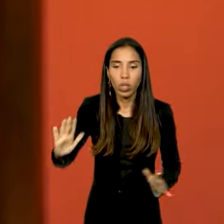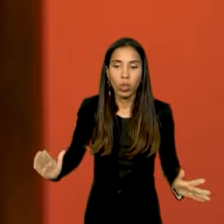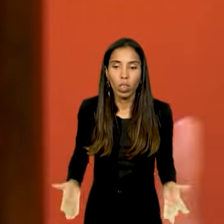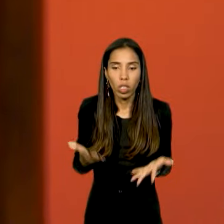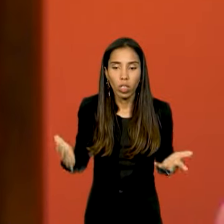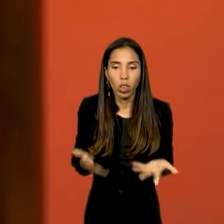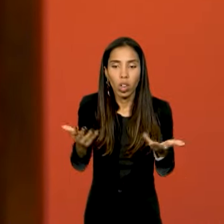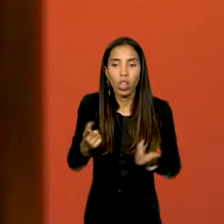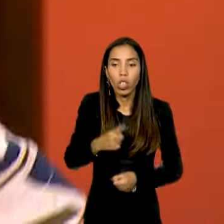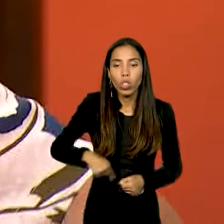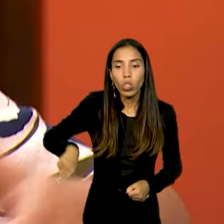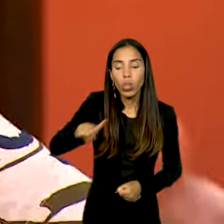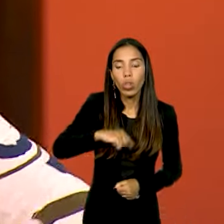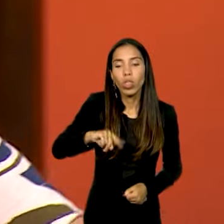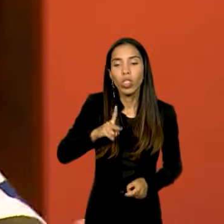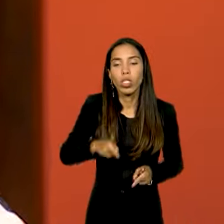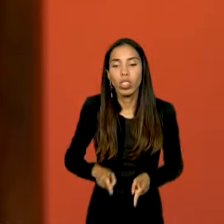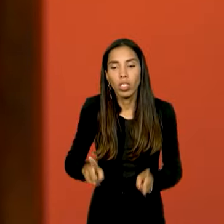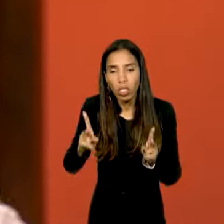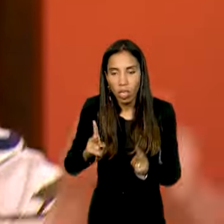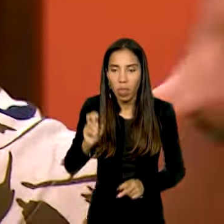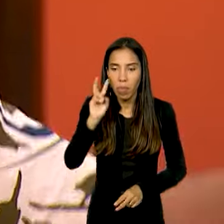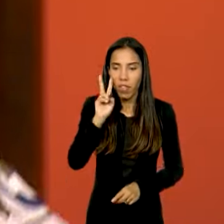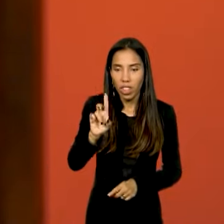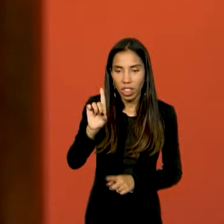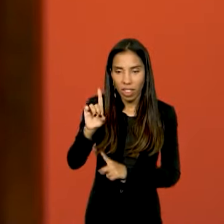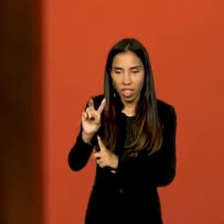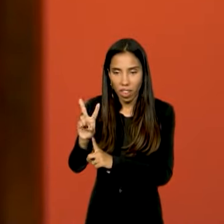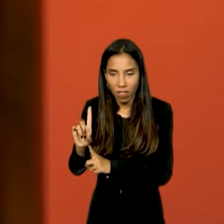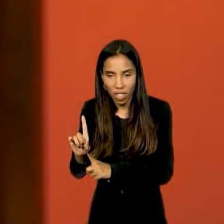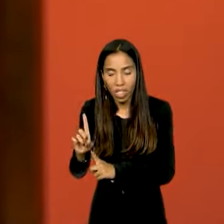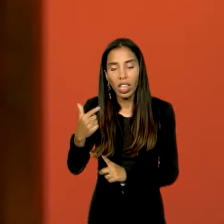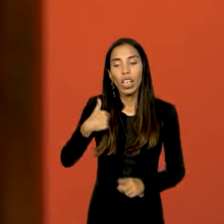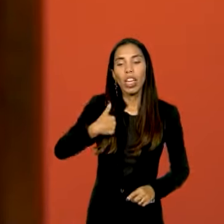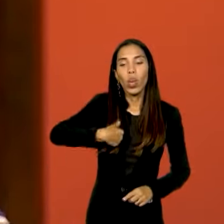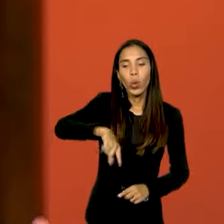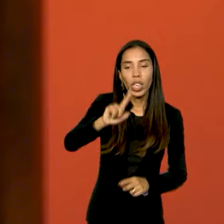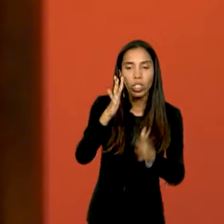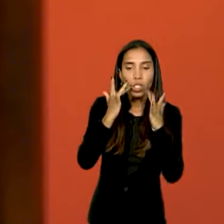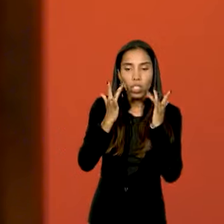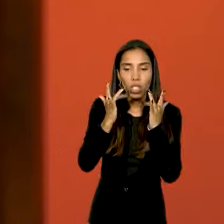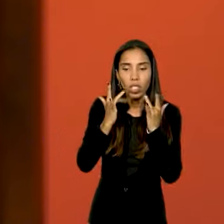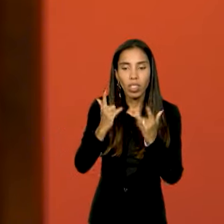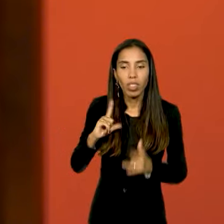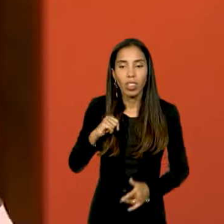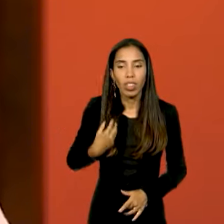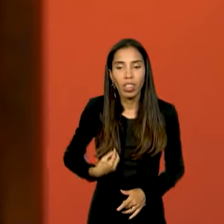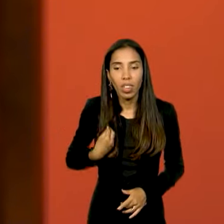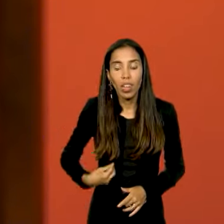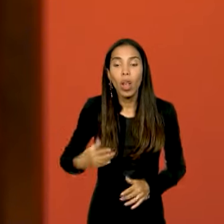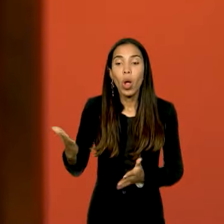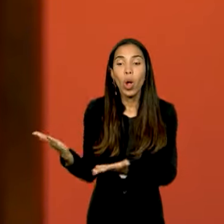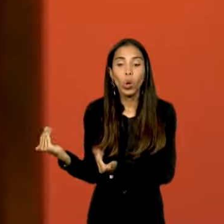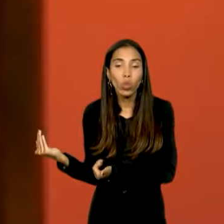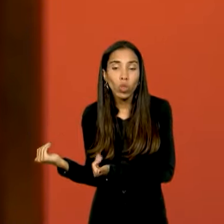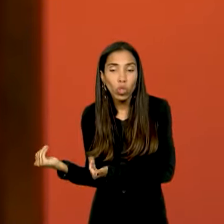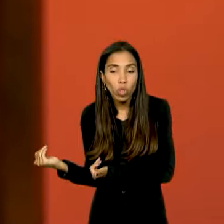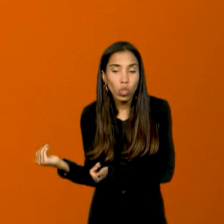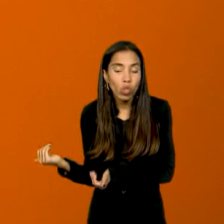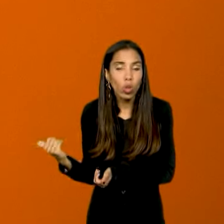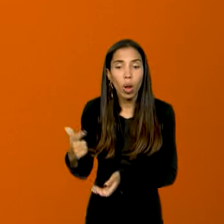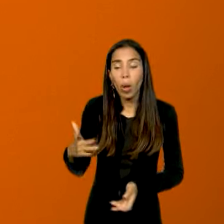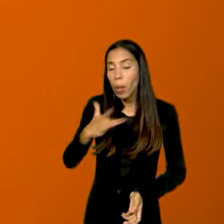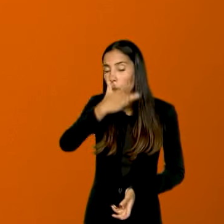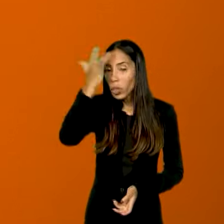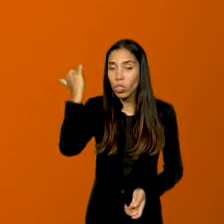estimulada, né? Como a gente comentou aqui, sempre fui muito de assistir DVD, mas muito de ir ao teatro. Eu lembro que quando eu era bem novinho mesmo, assim, eu